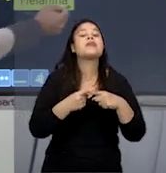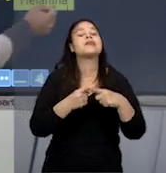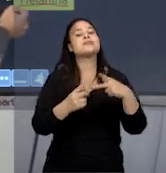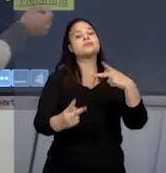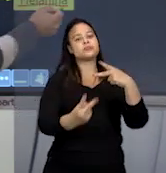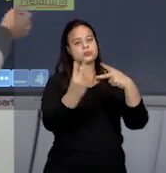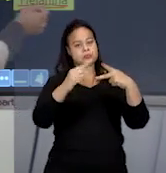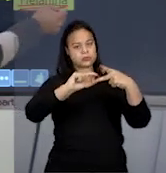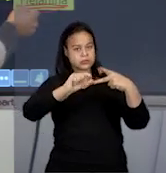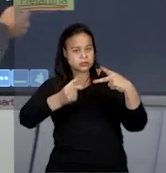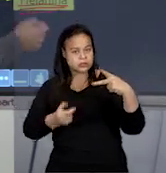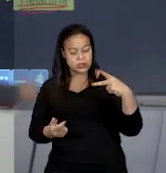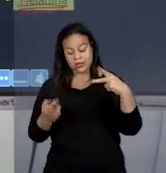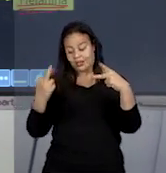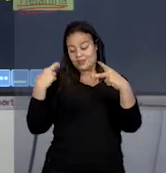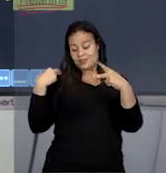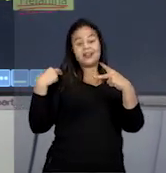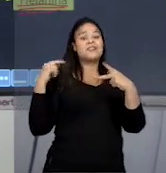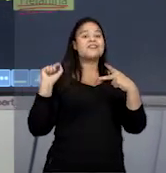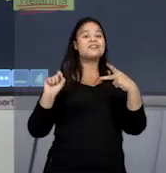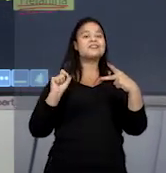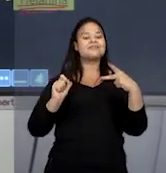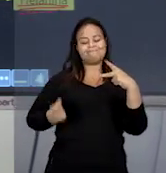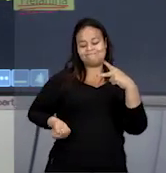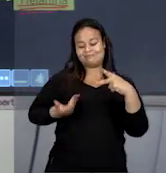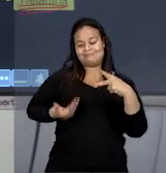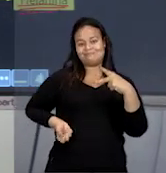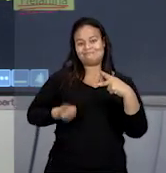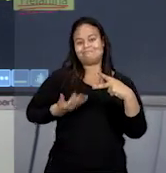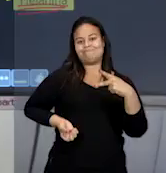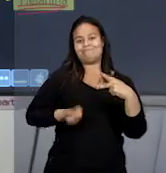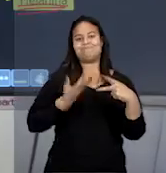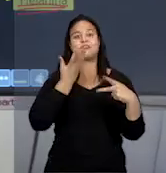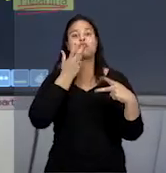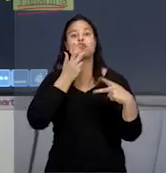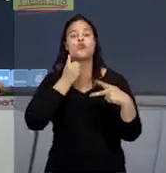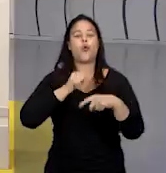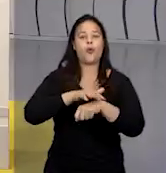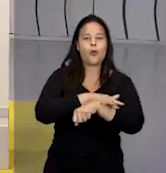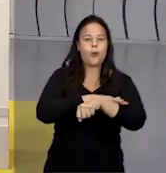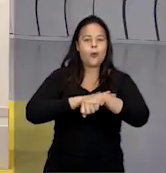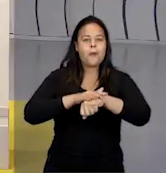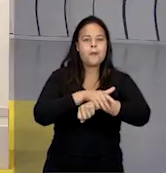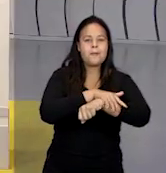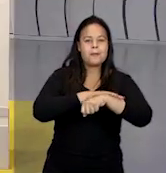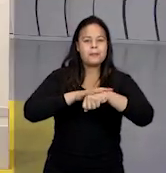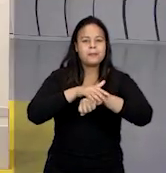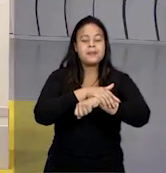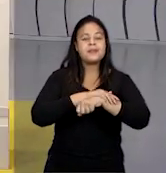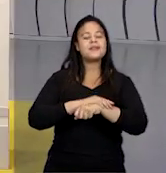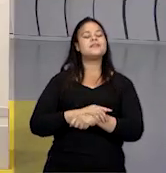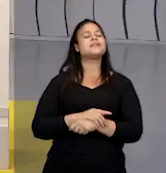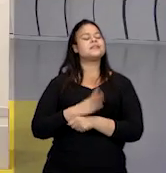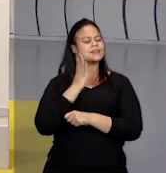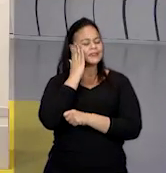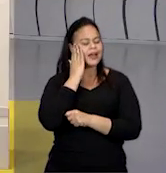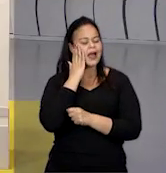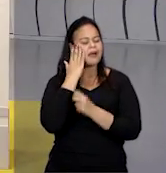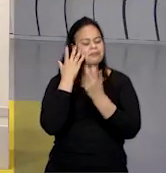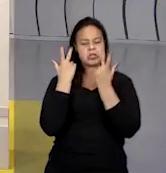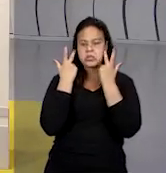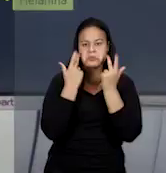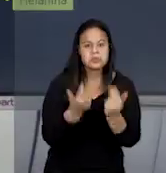genes foram responsáveis aqui, então, para a produção da melanina. A gente sabe que esse é o tipo mais comum que